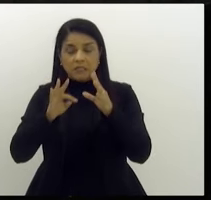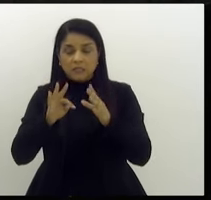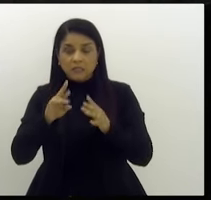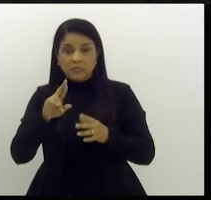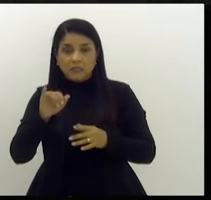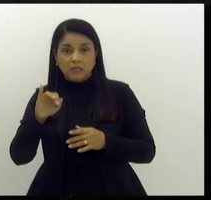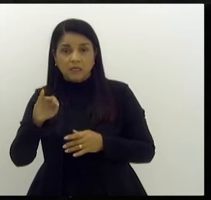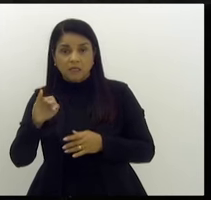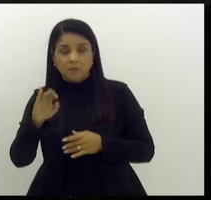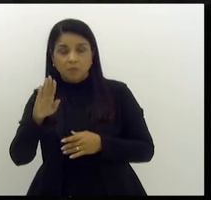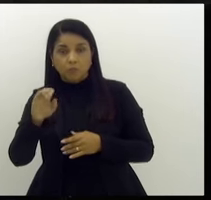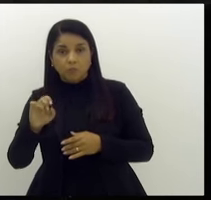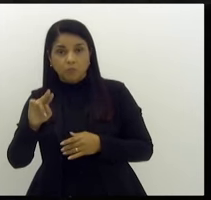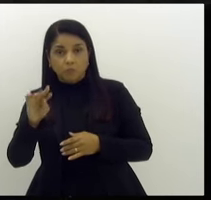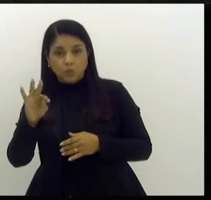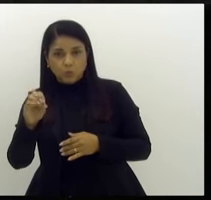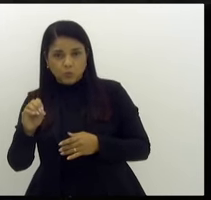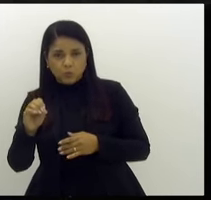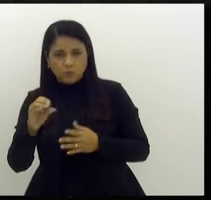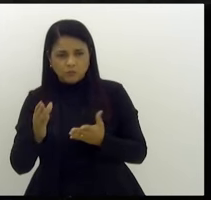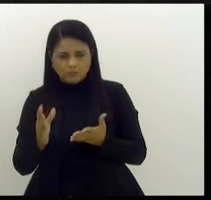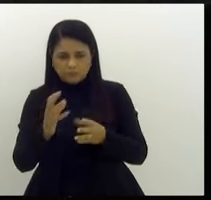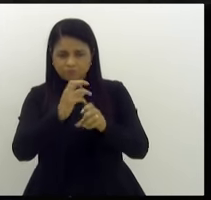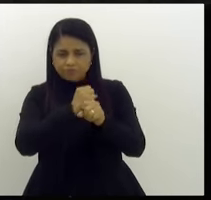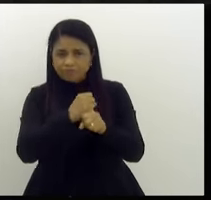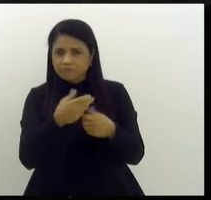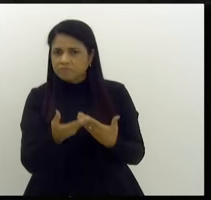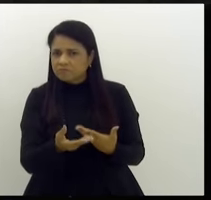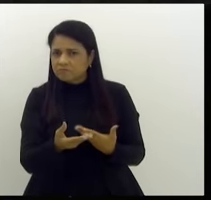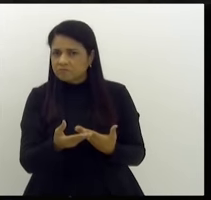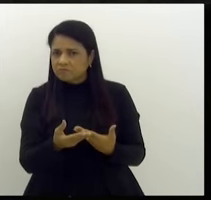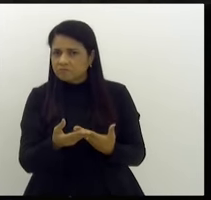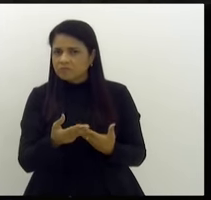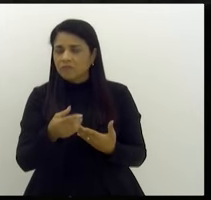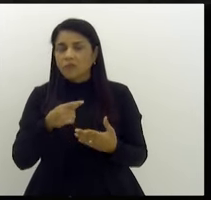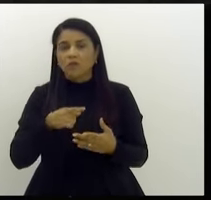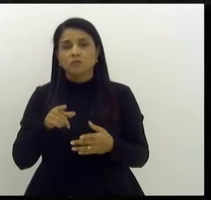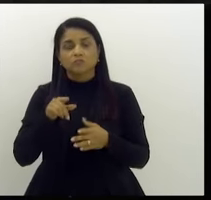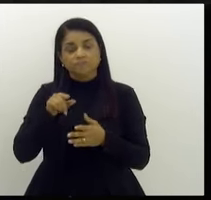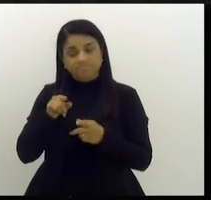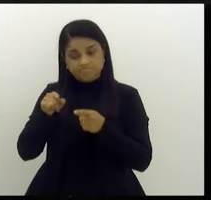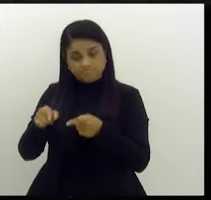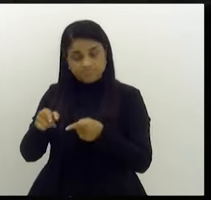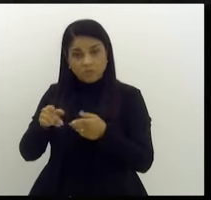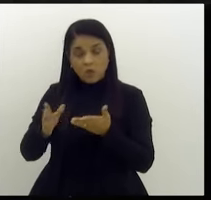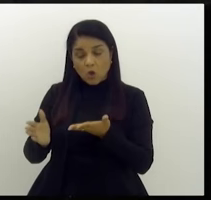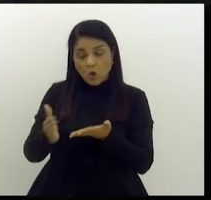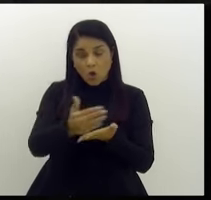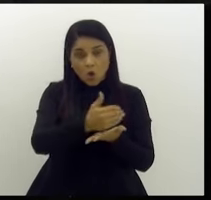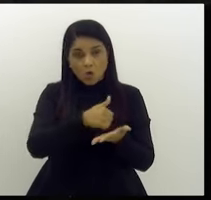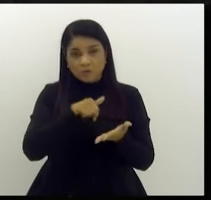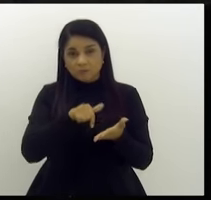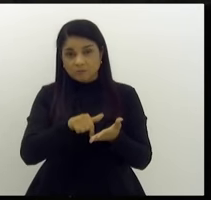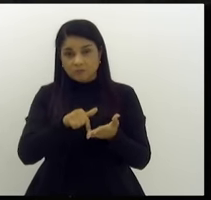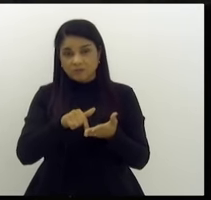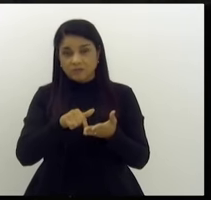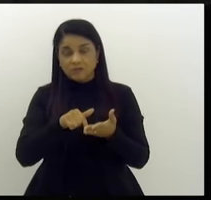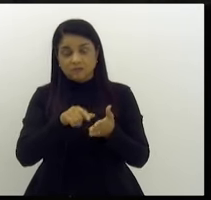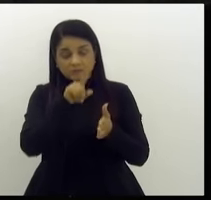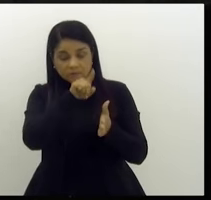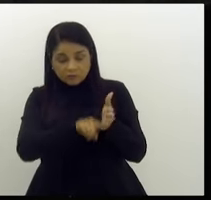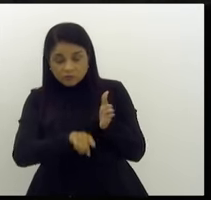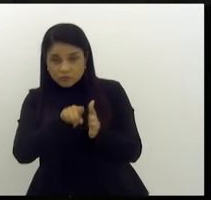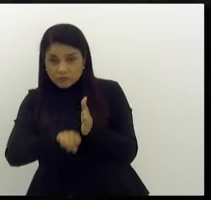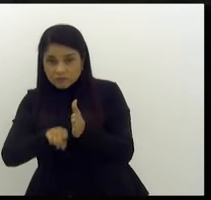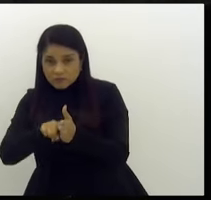fundo né que é feito também essencialmente quando falamos do Fun expon da contribuição dos agentes